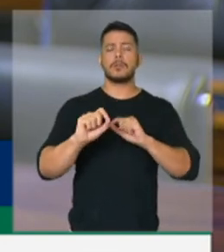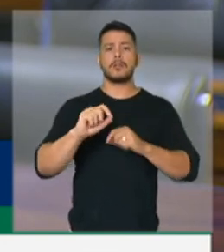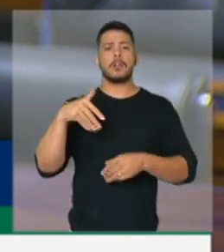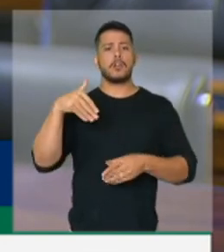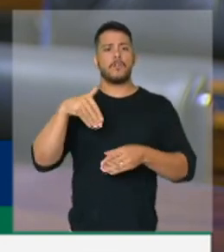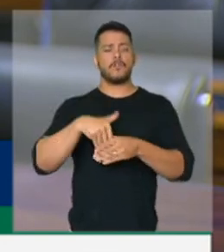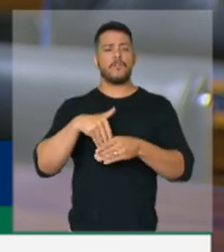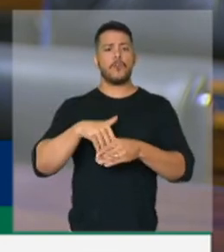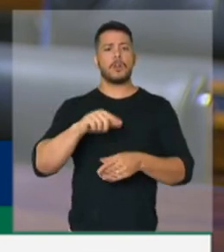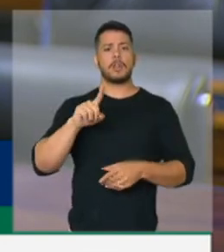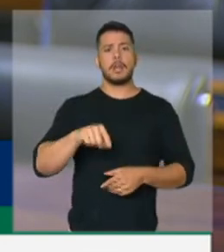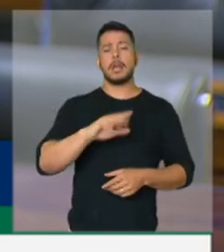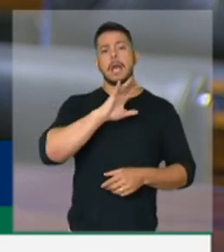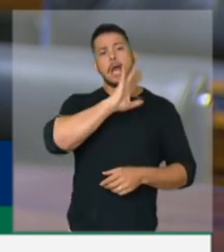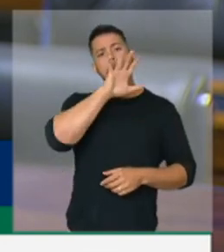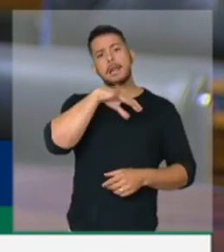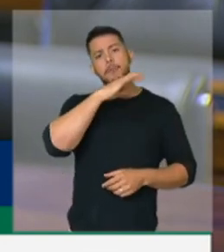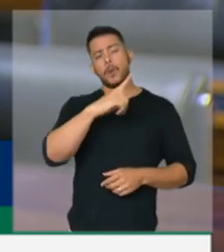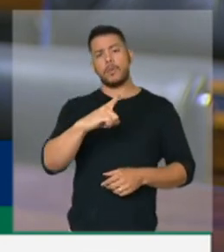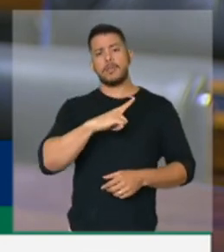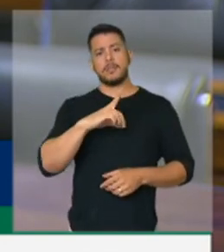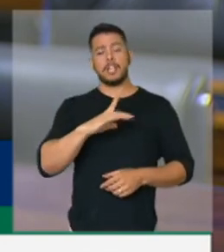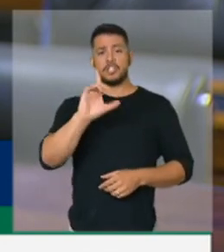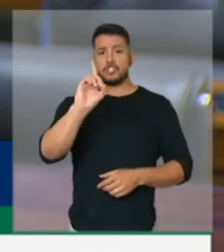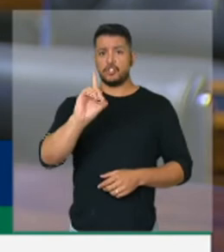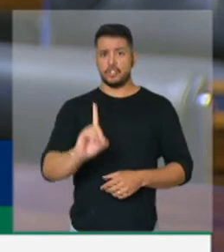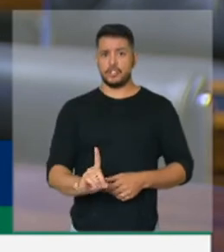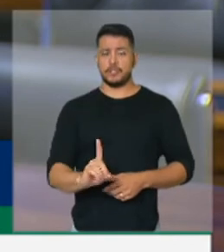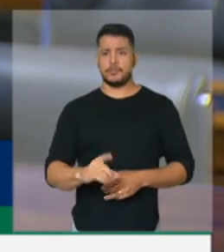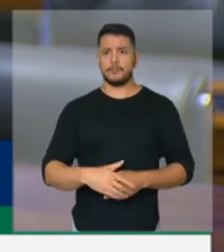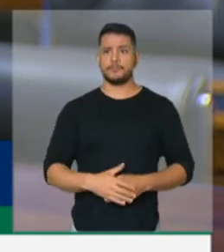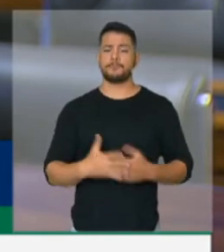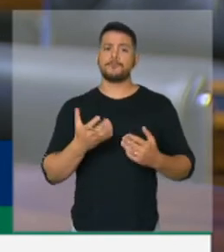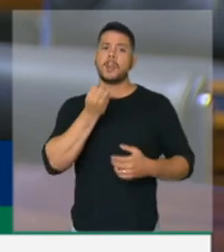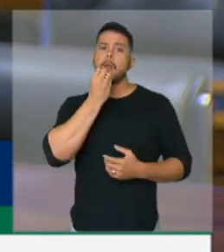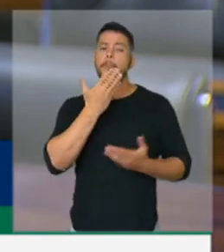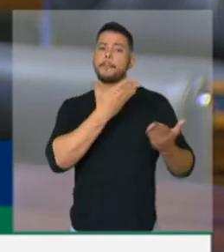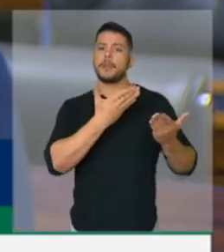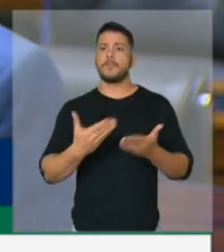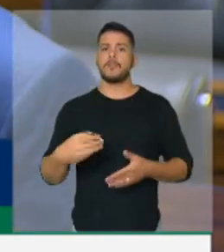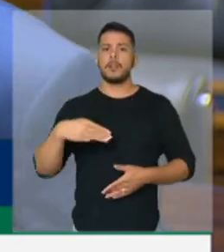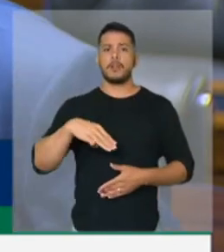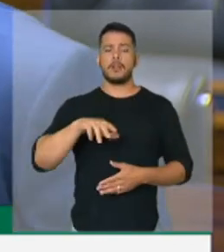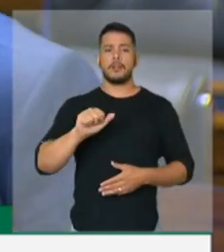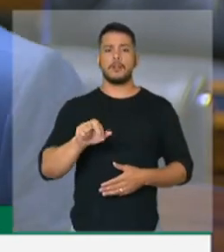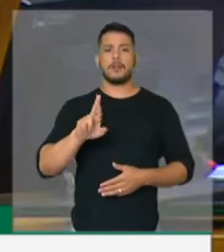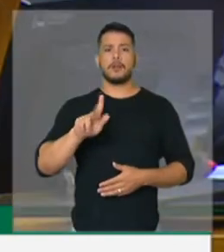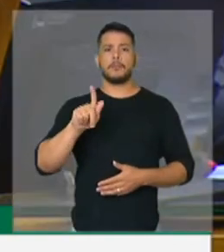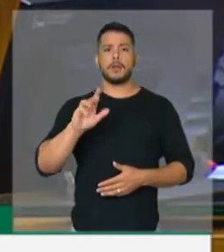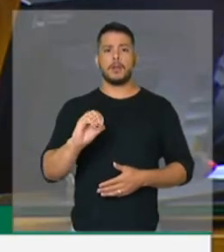ser, um sujeito que tem direitos. Por isso, boas-vindas, querida